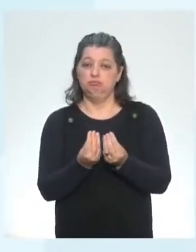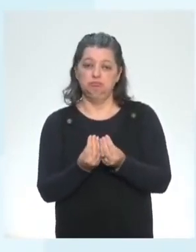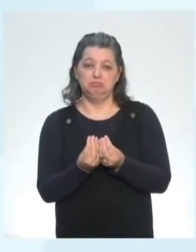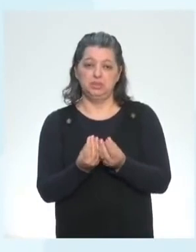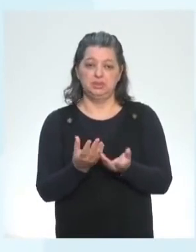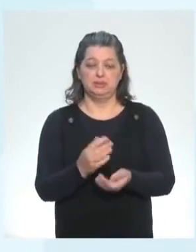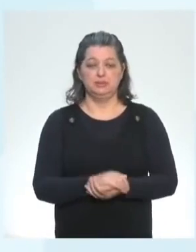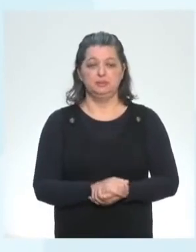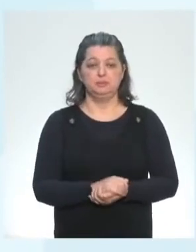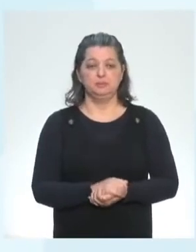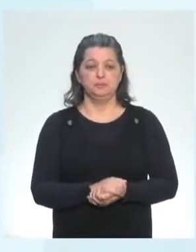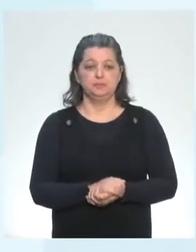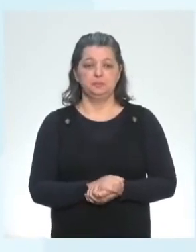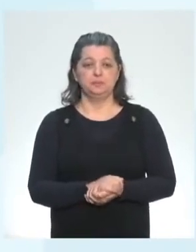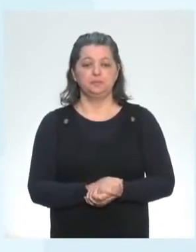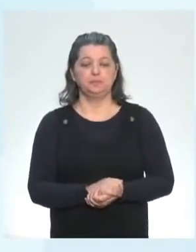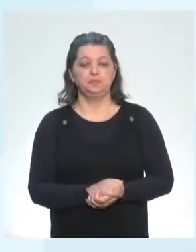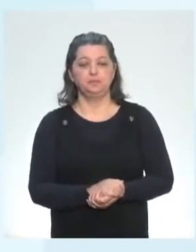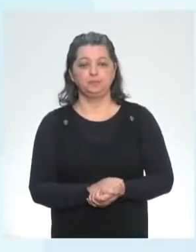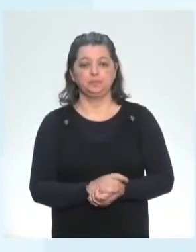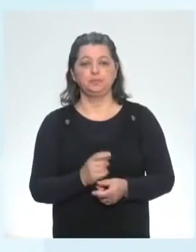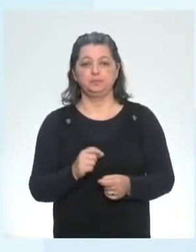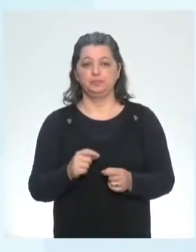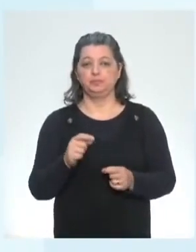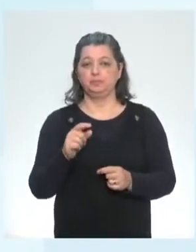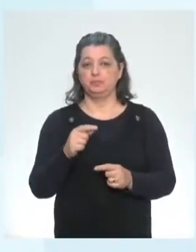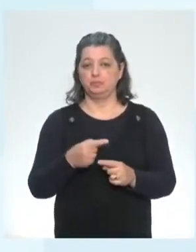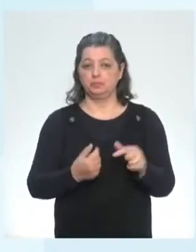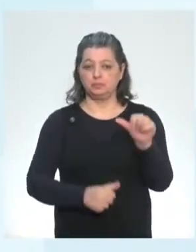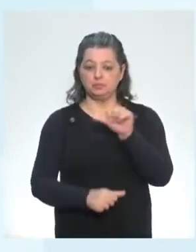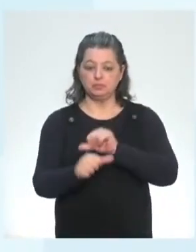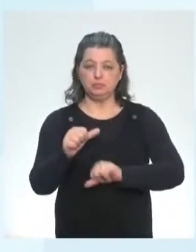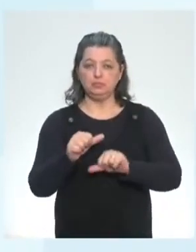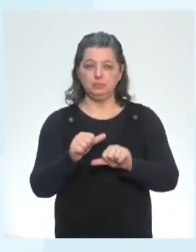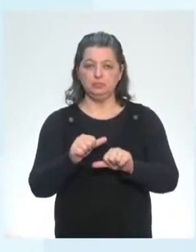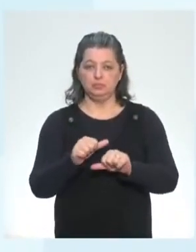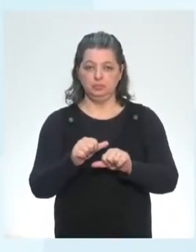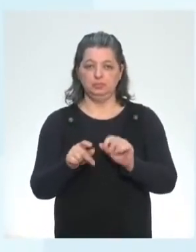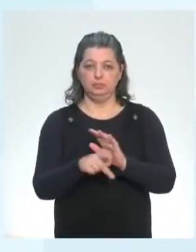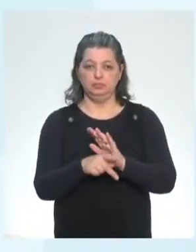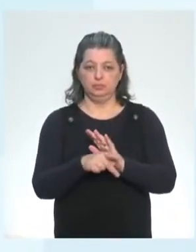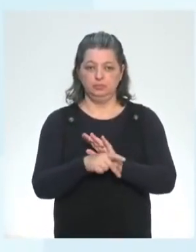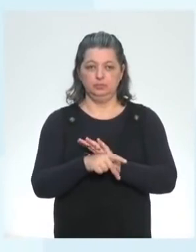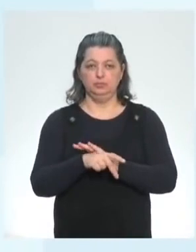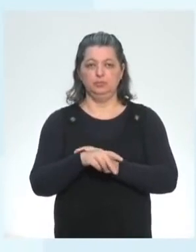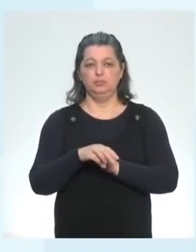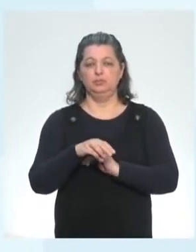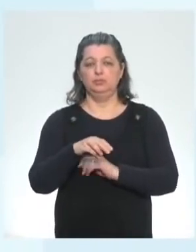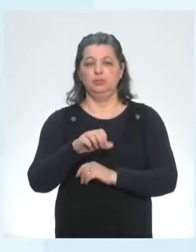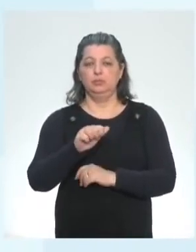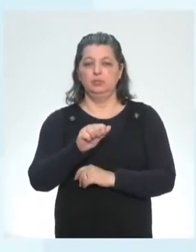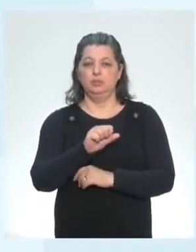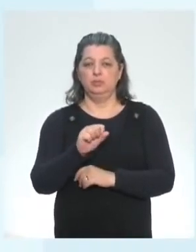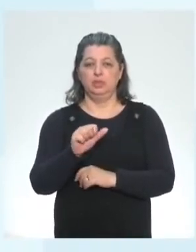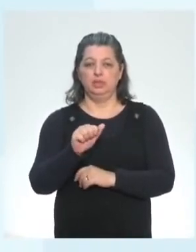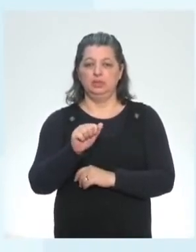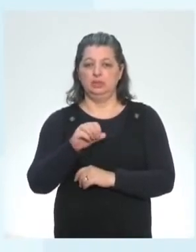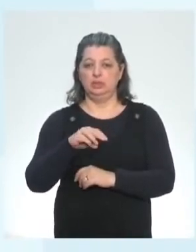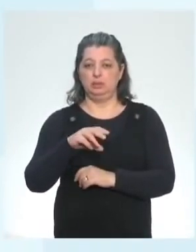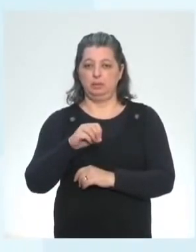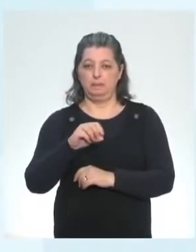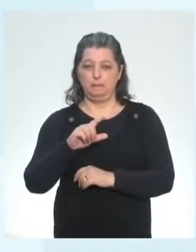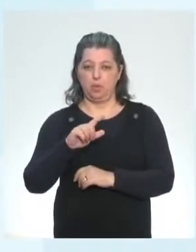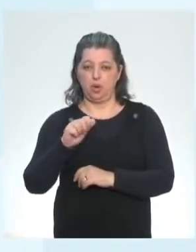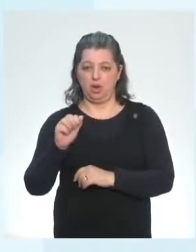Para transformar ele em massa, eu pego a massa molar. Massa molar é só eu olhar o elemento na